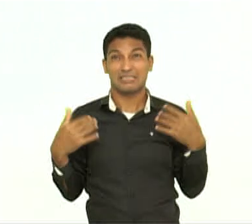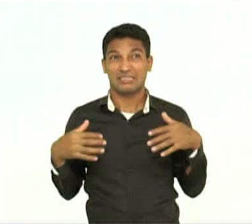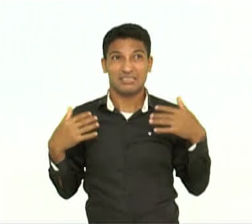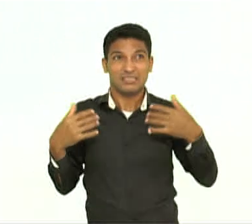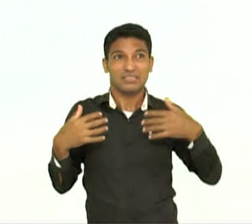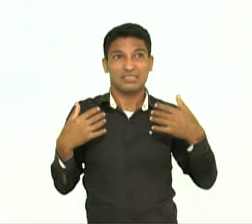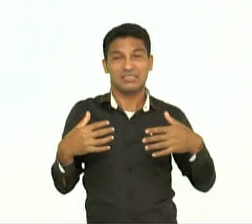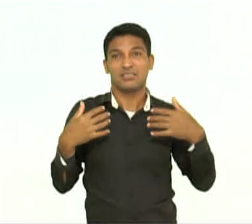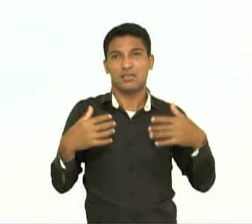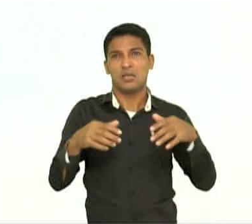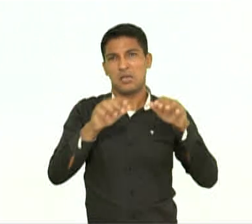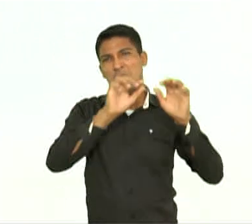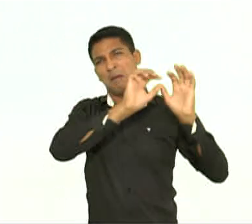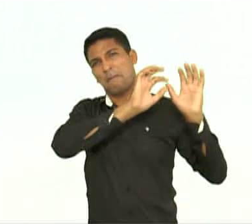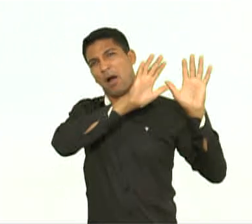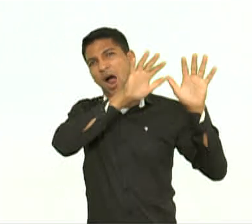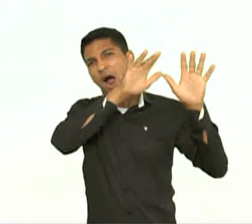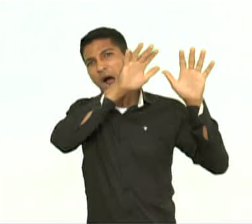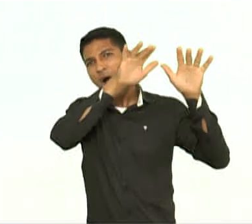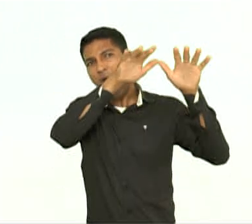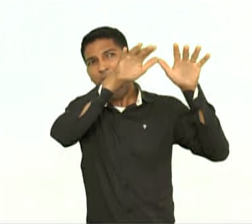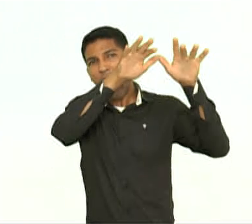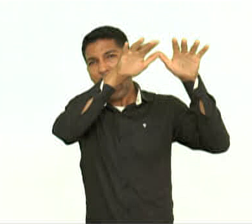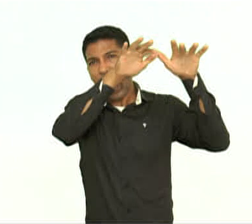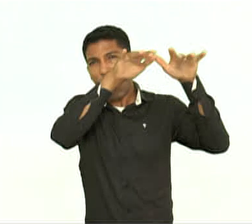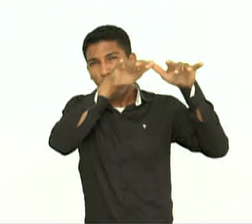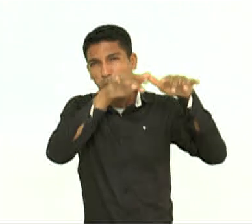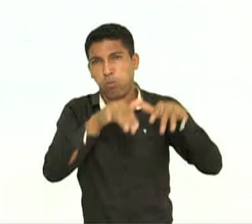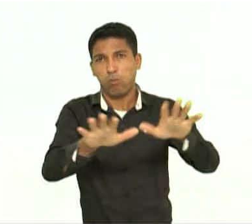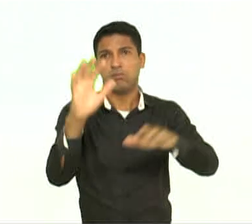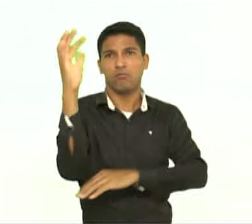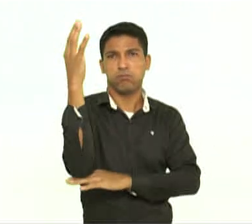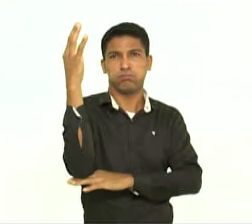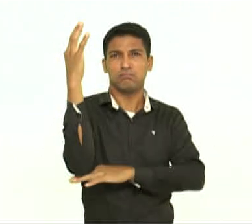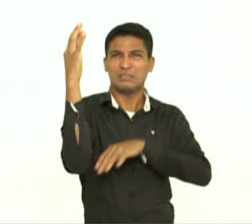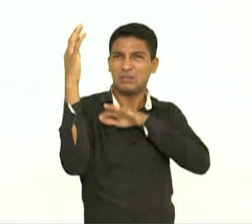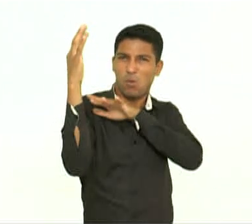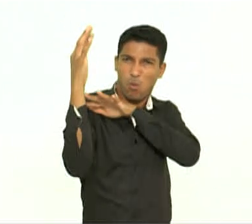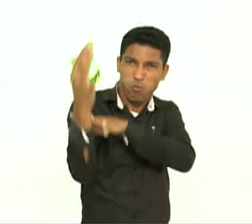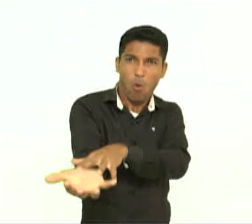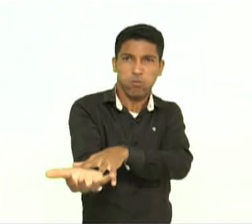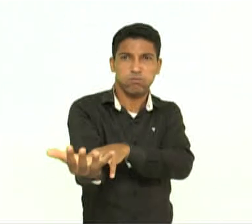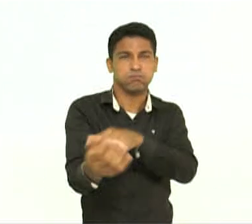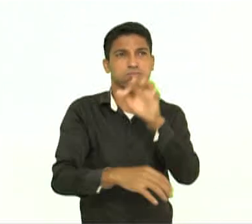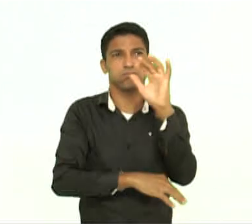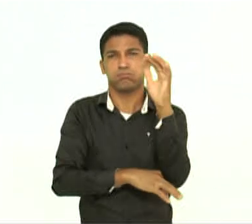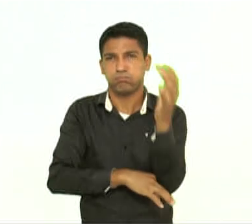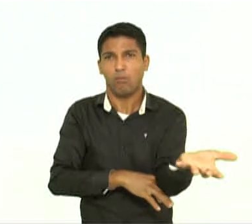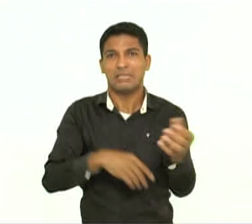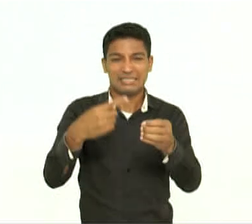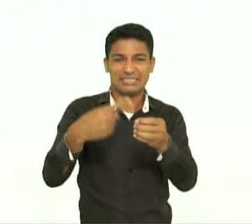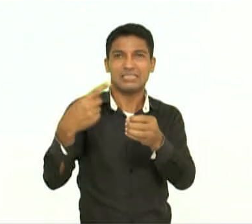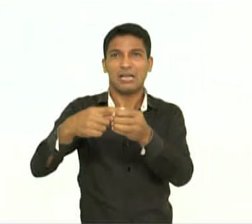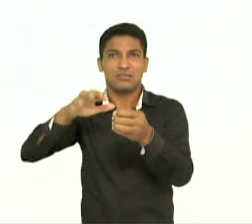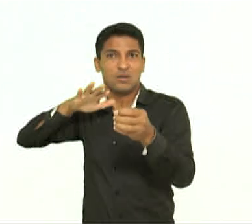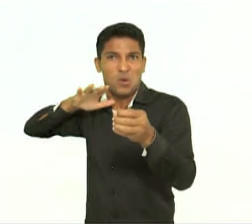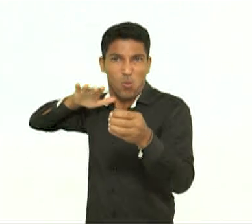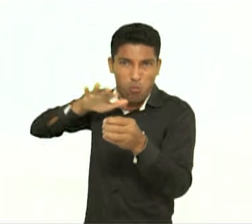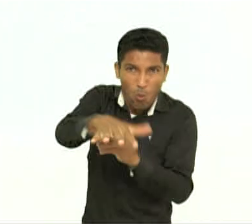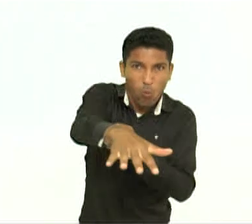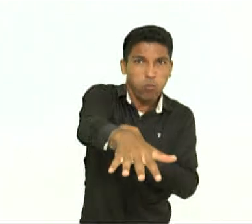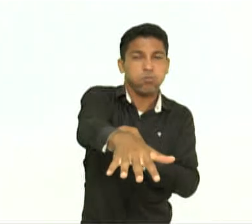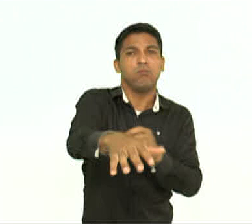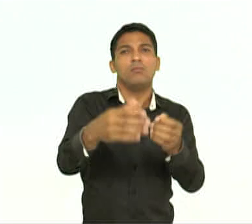destruição tanto do meio ambiente, mas principalmente das vidas humanas. A destruição de toda aquela cidade, toda uma economia, de